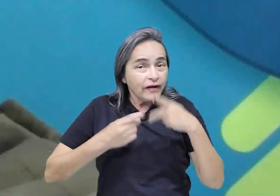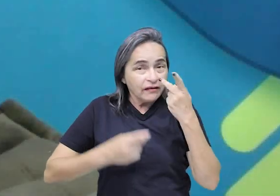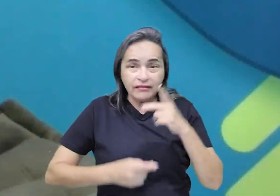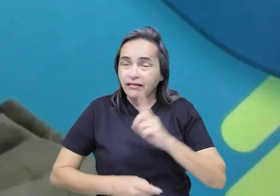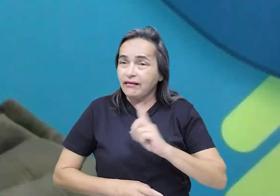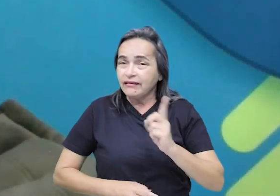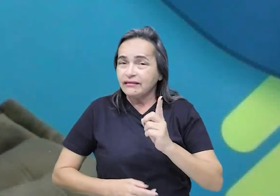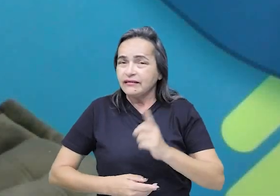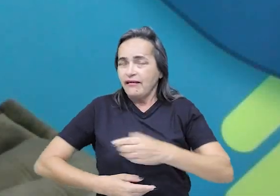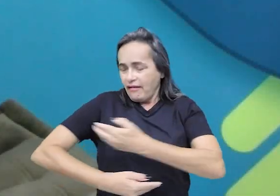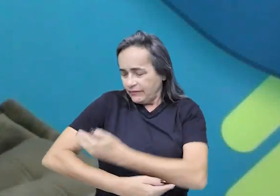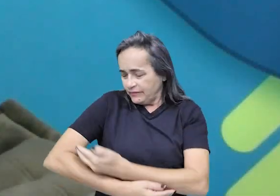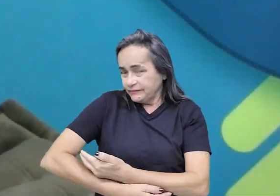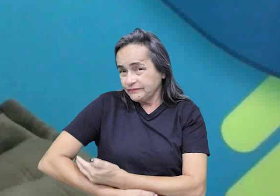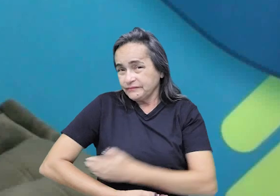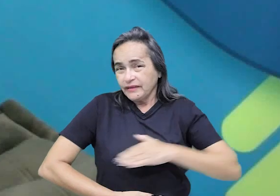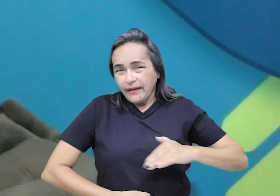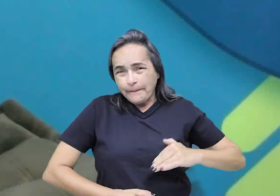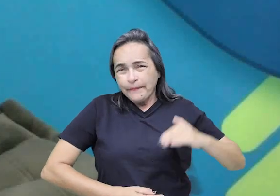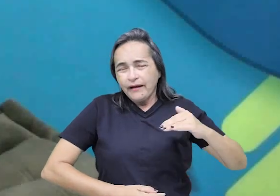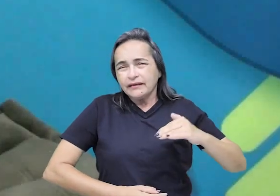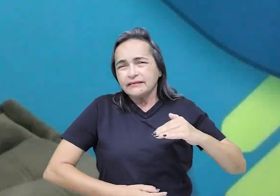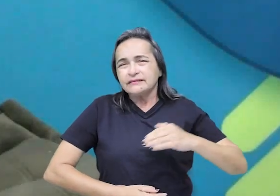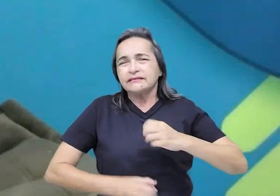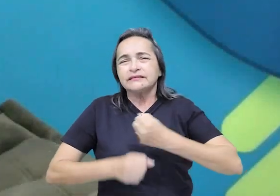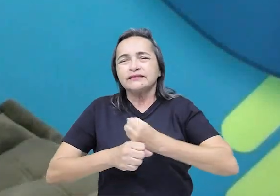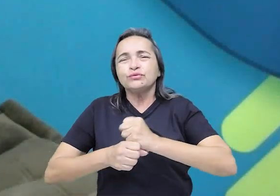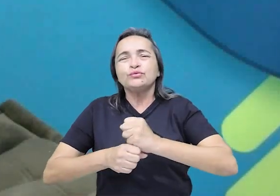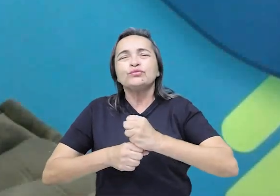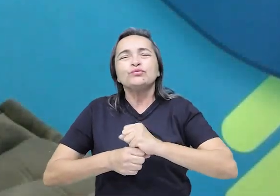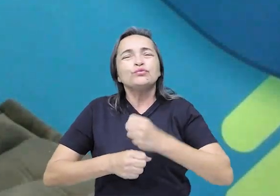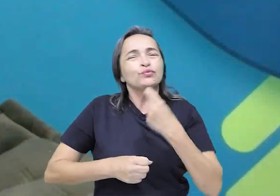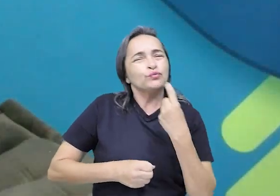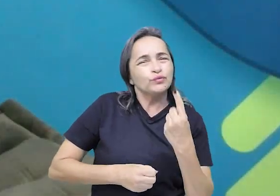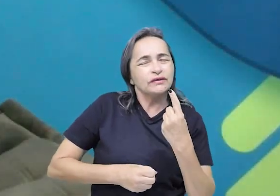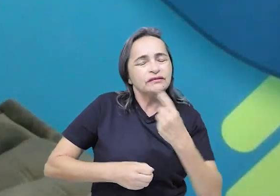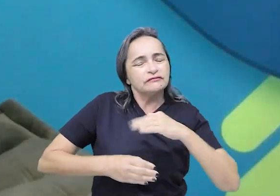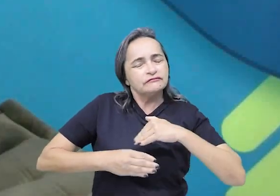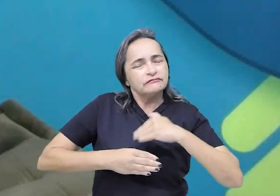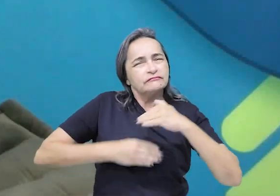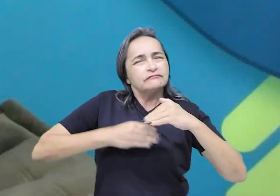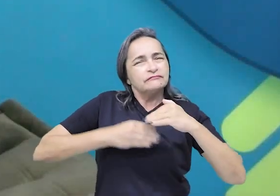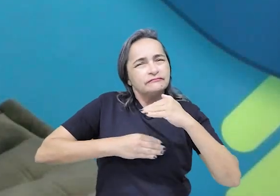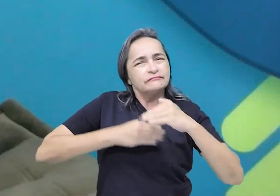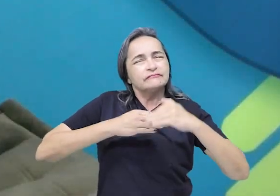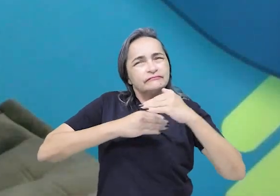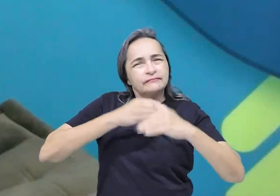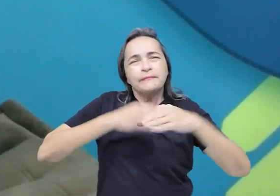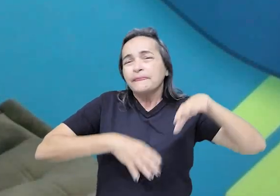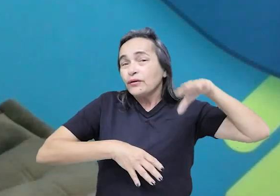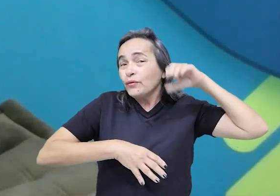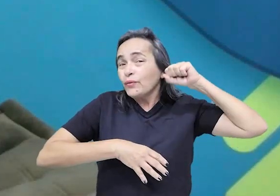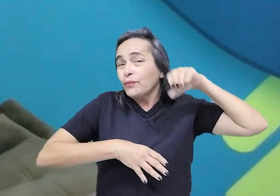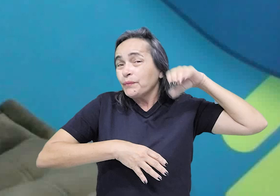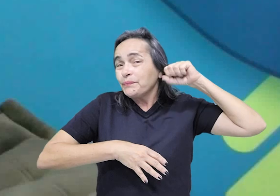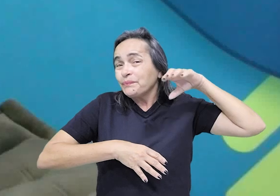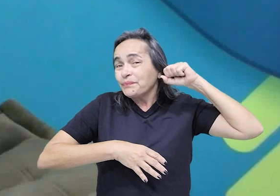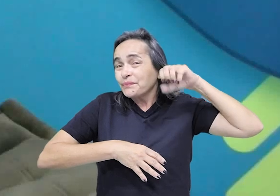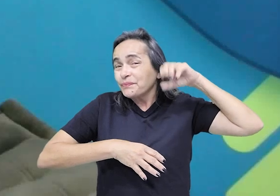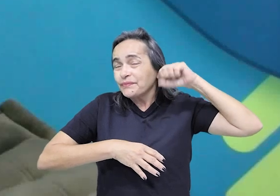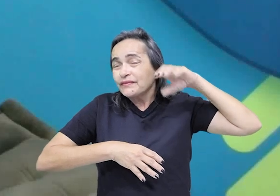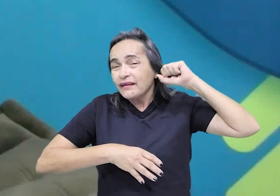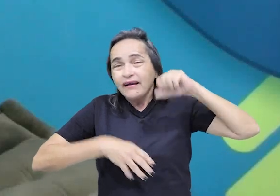ele passa um aninho ouvindo e depois que ele muito ouve,